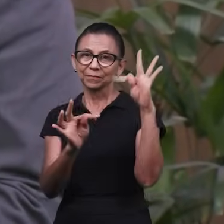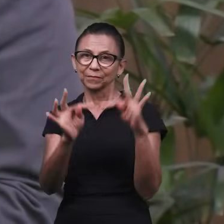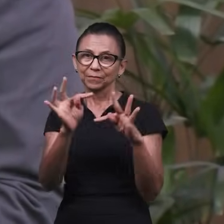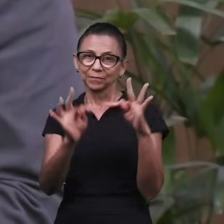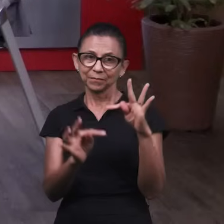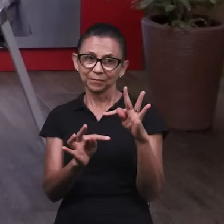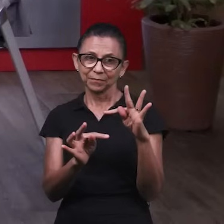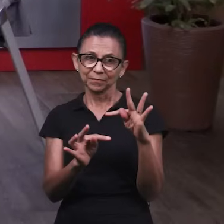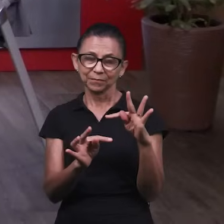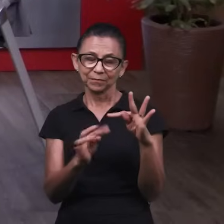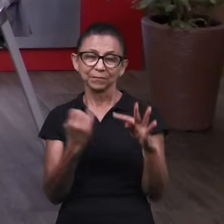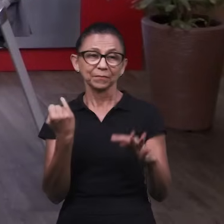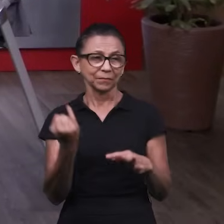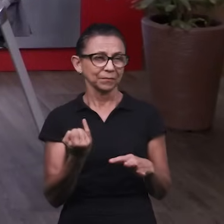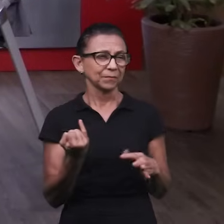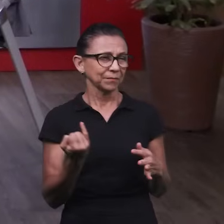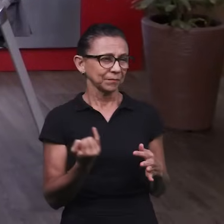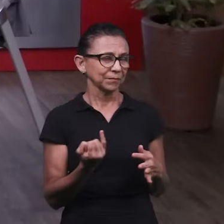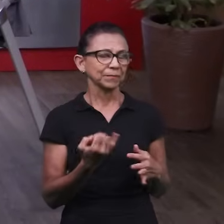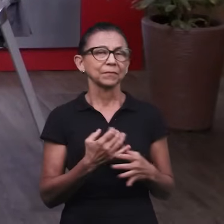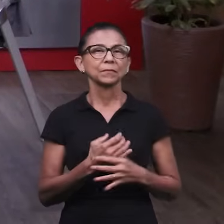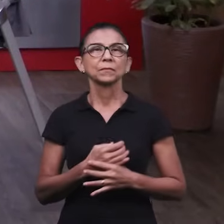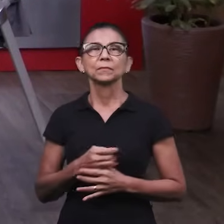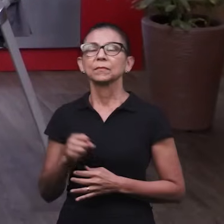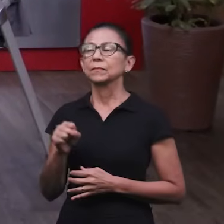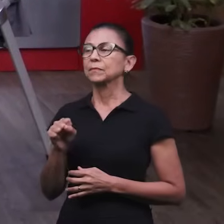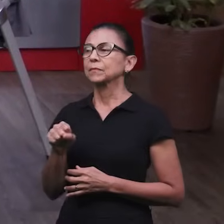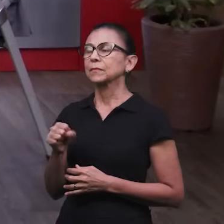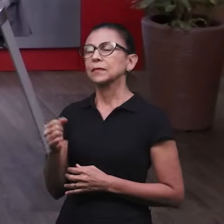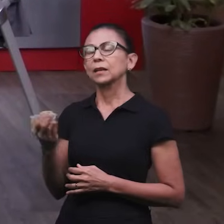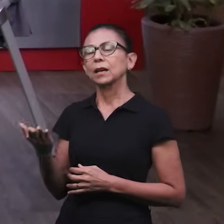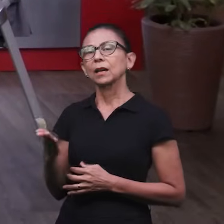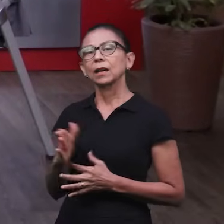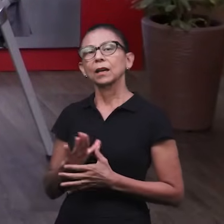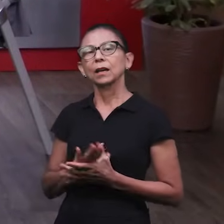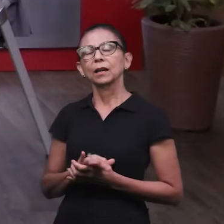né, doutora? Inclusive o diagnóstico ele